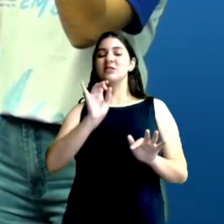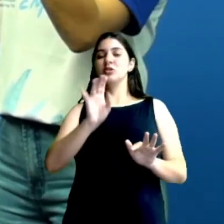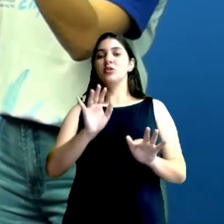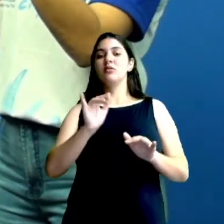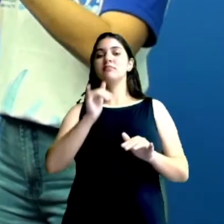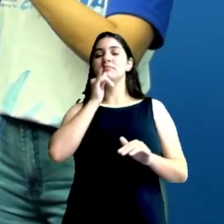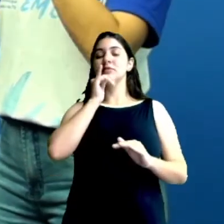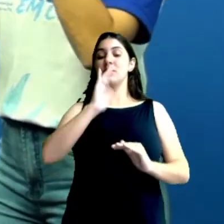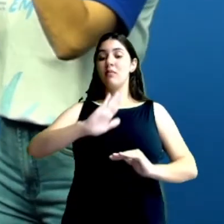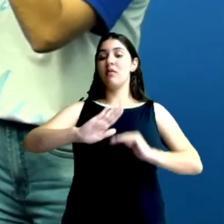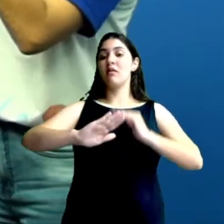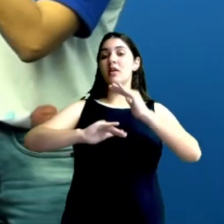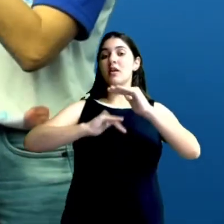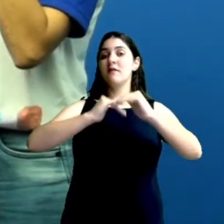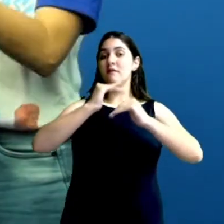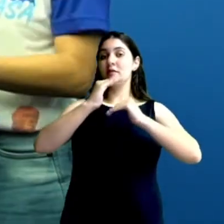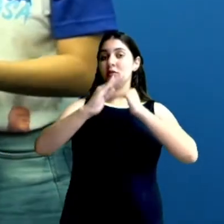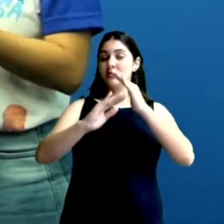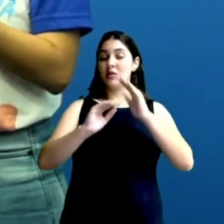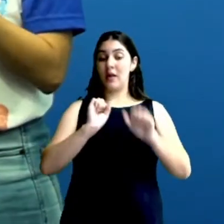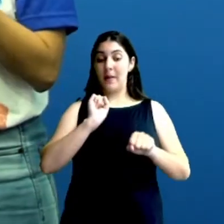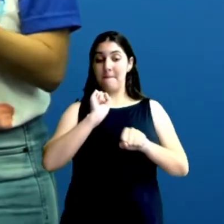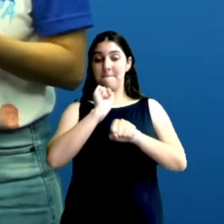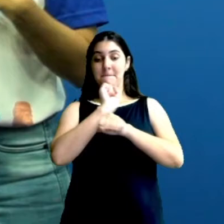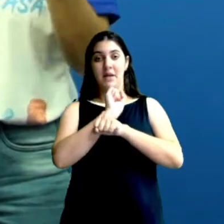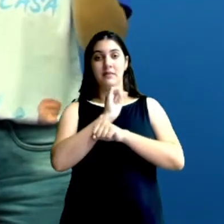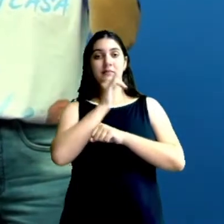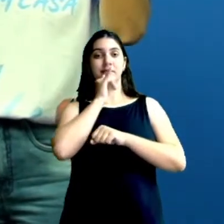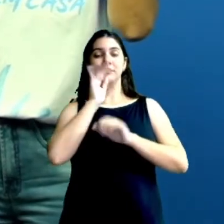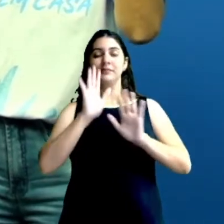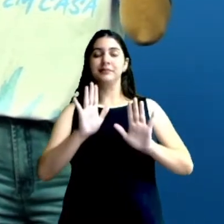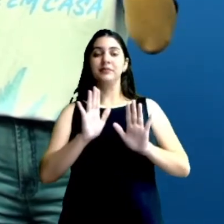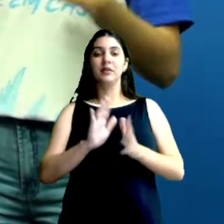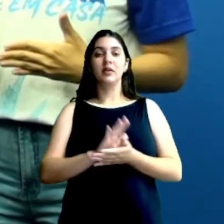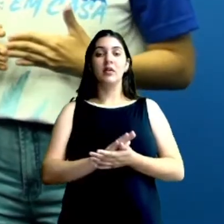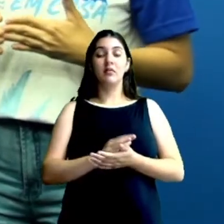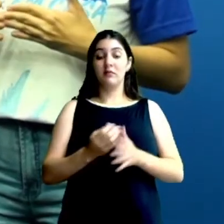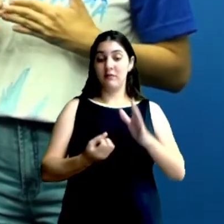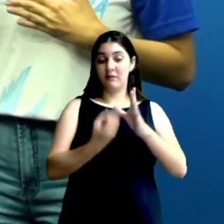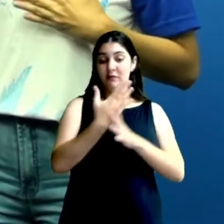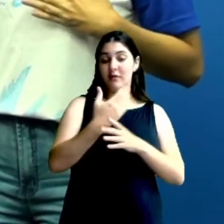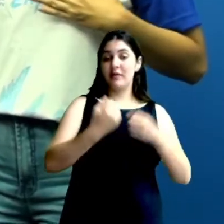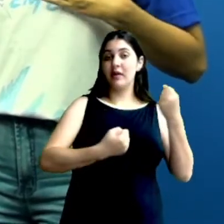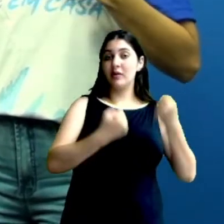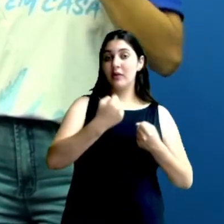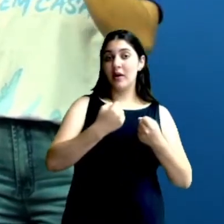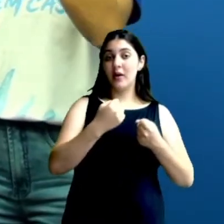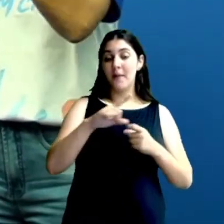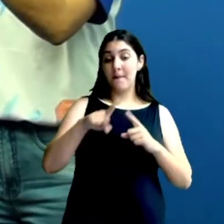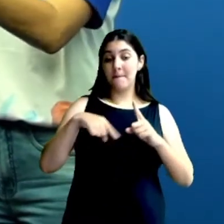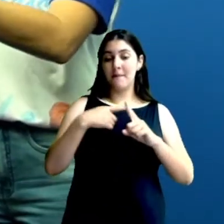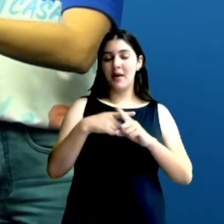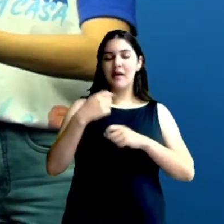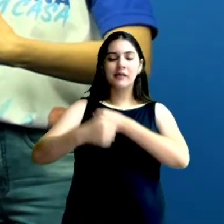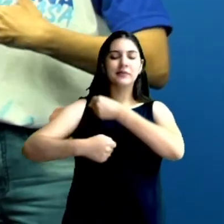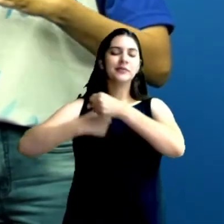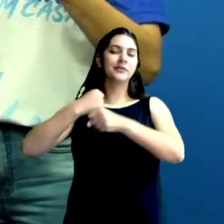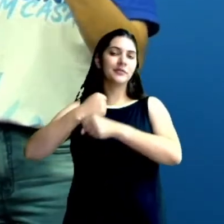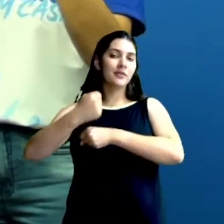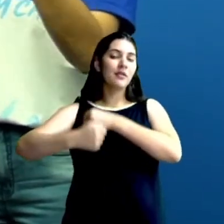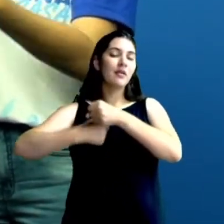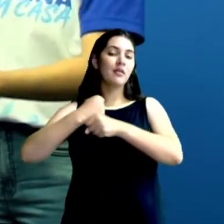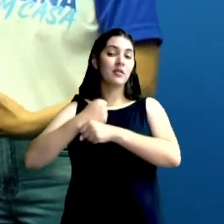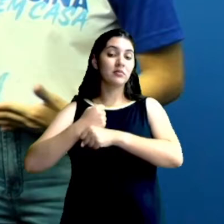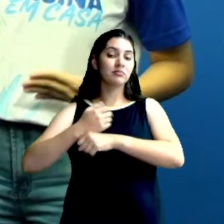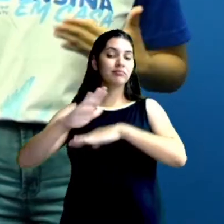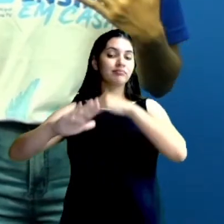a evolução, ela não para, pronto, foi criado o carro. Mas ao longo do tempo ele foi